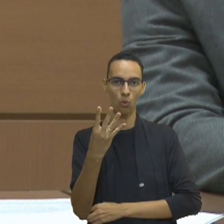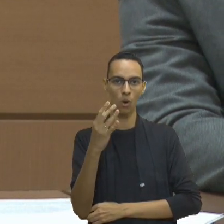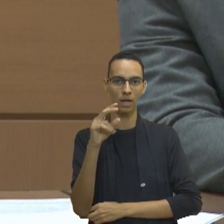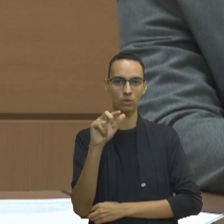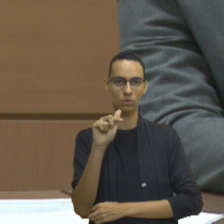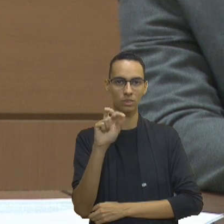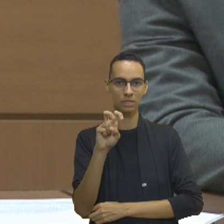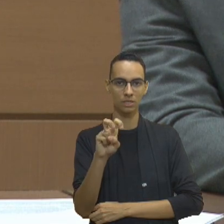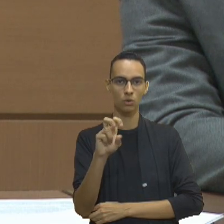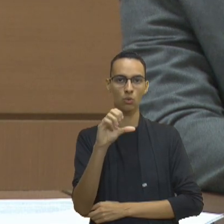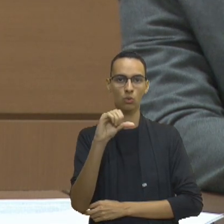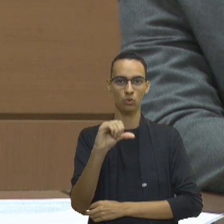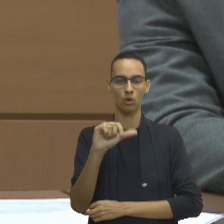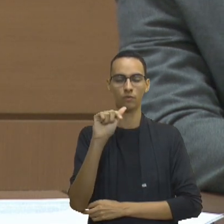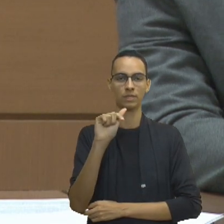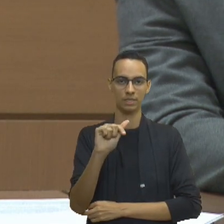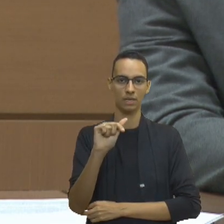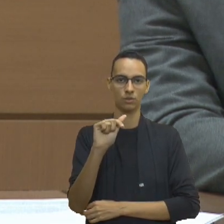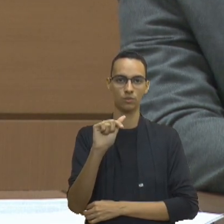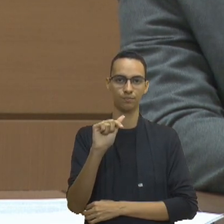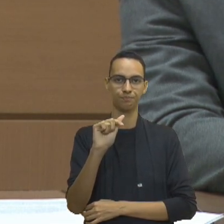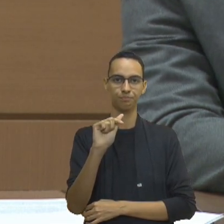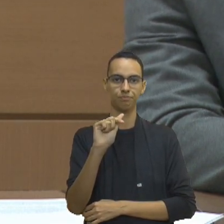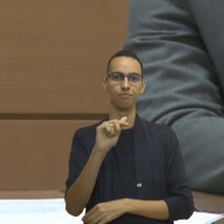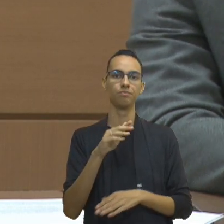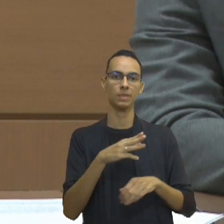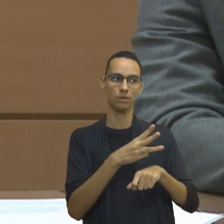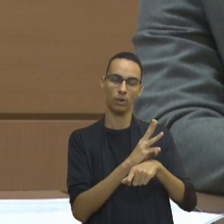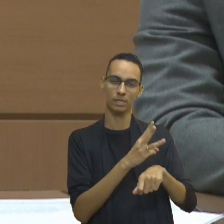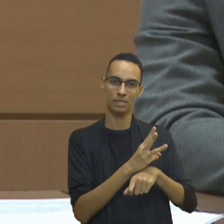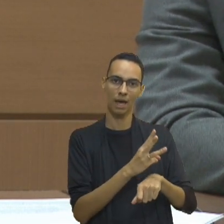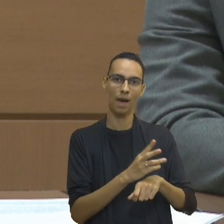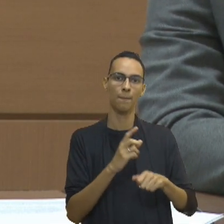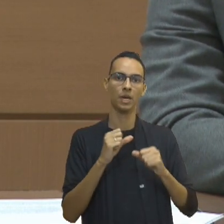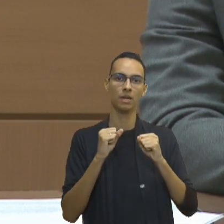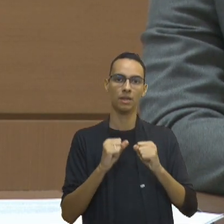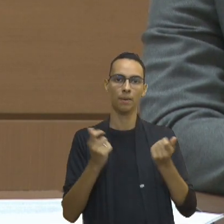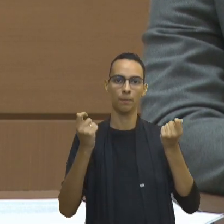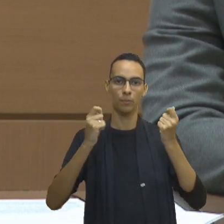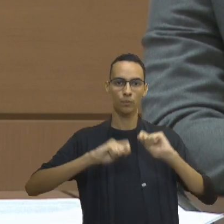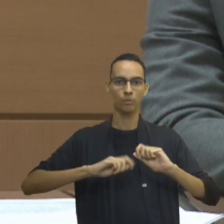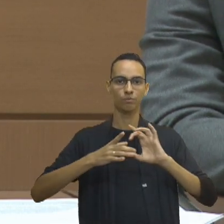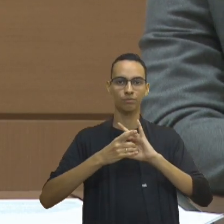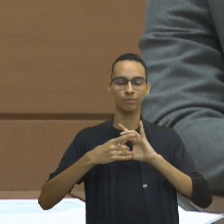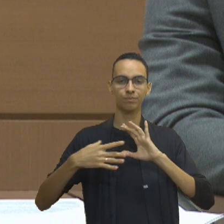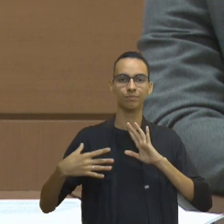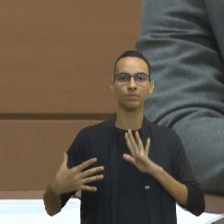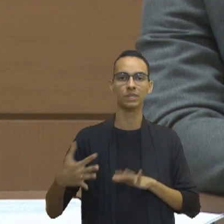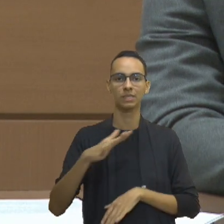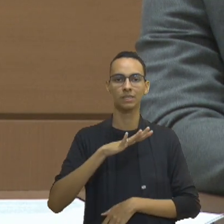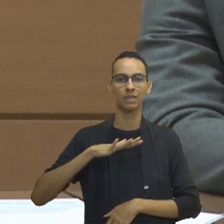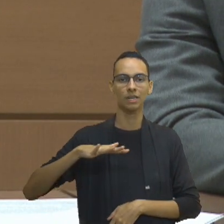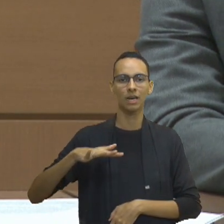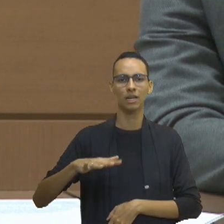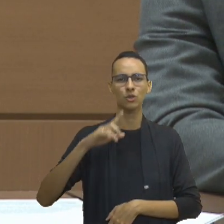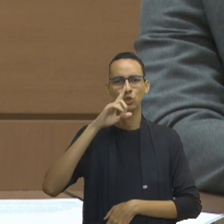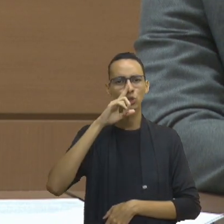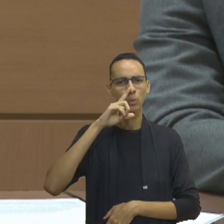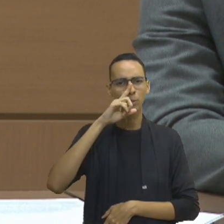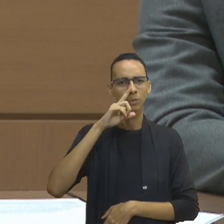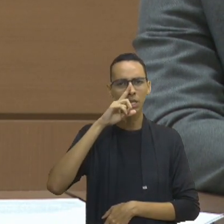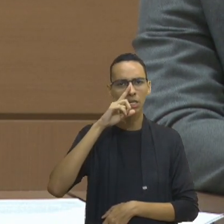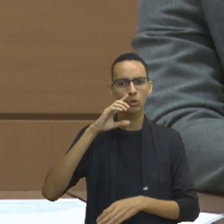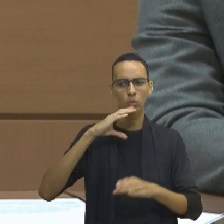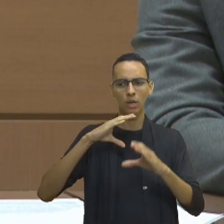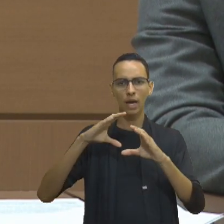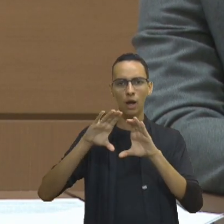34-99-996-4597. Esse canal tem possibilitado respostas ágeis às situações críticas relatadas pela